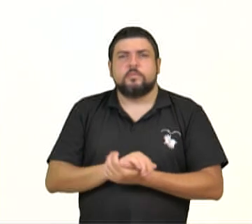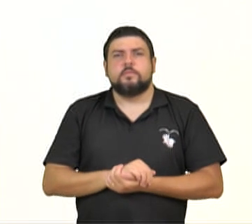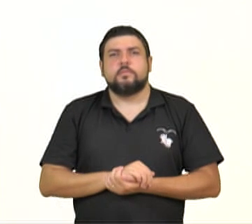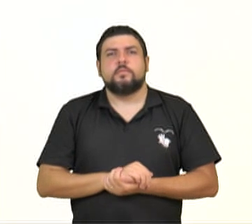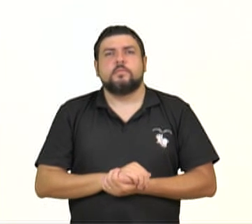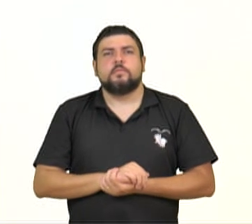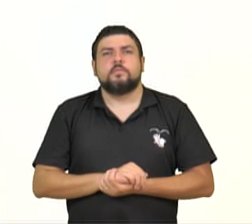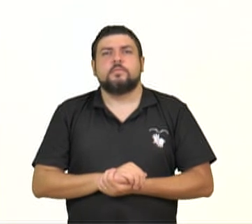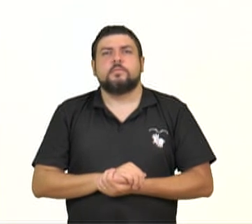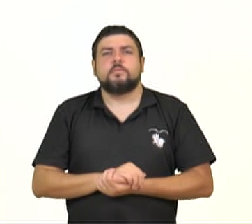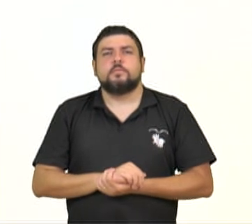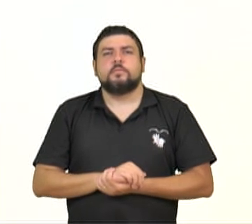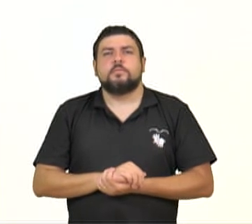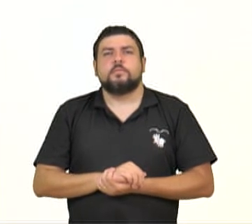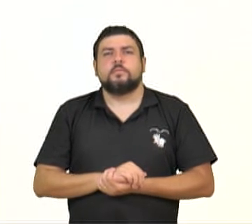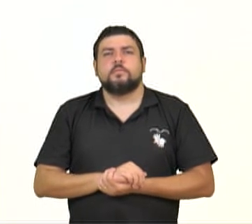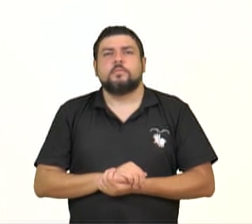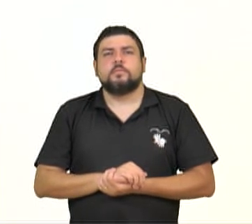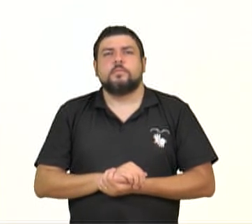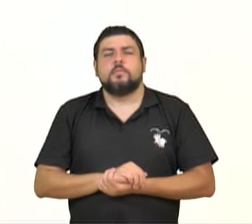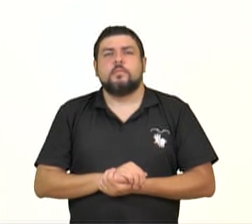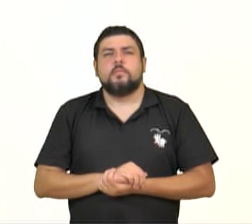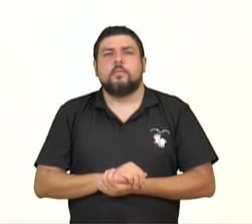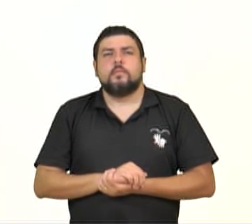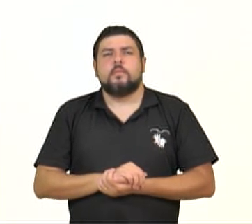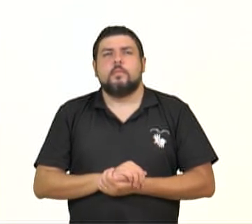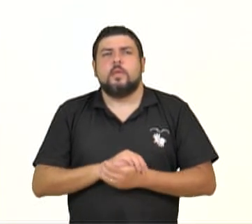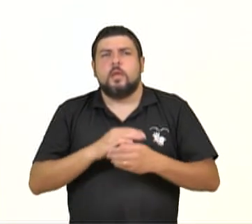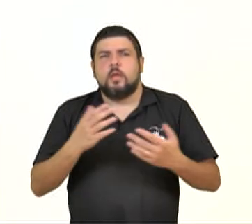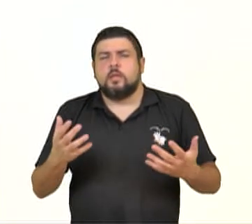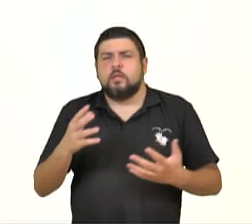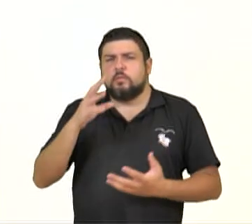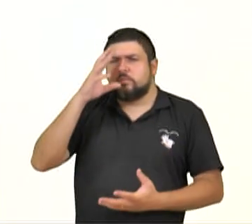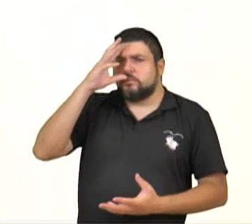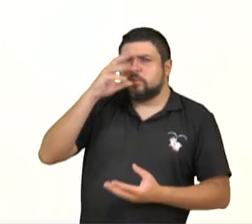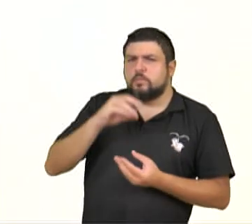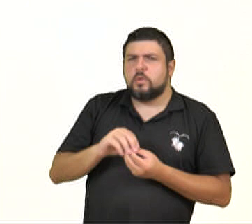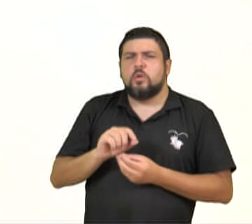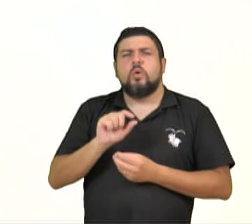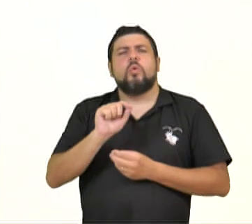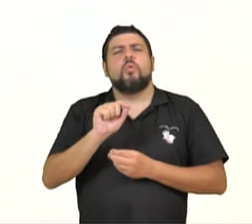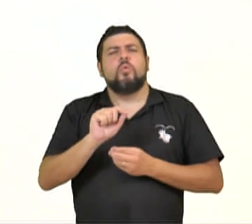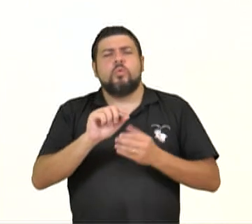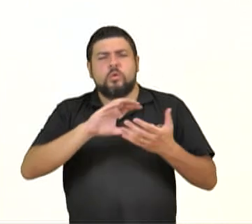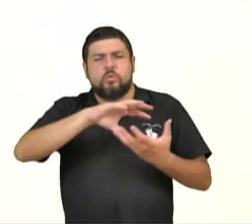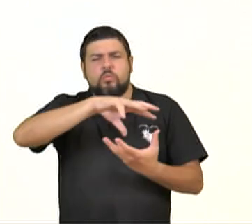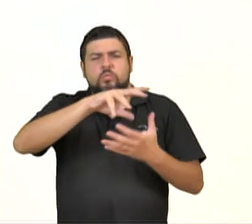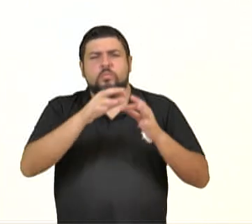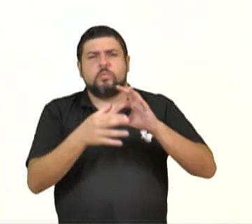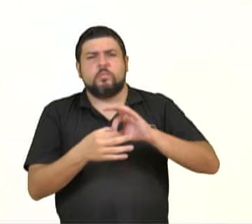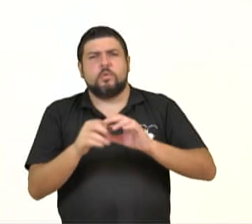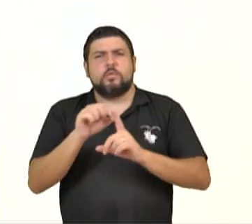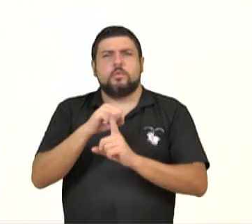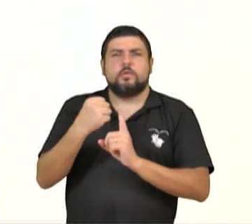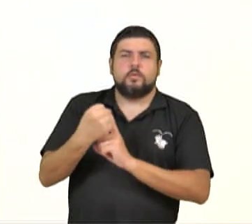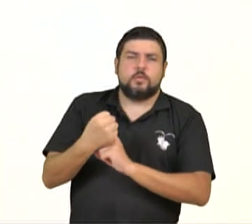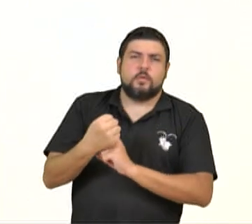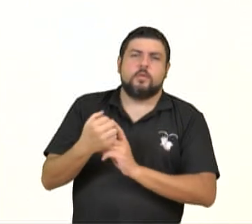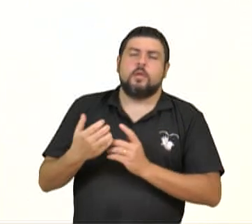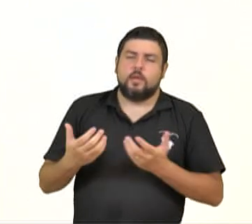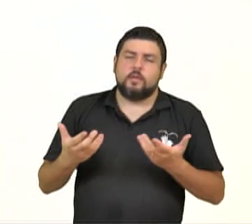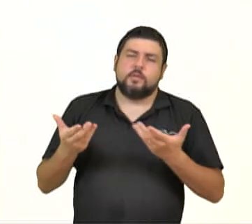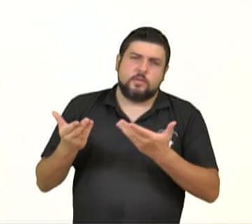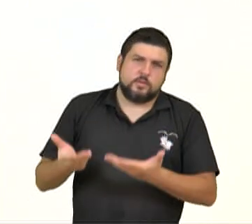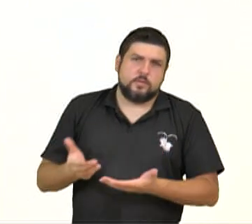mundial. Dentro disso, temos que ter a noção do que é a globalização social. A globalização social, literalmente, é isso que nós